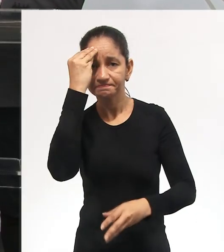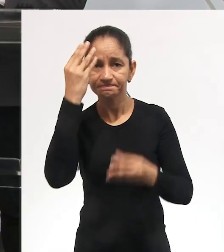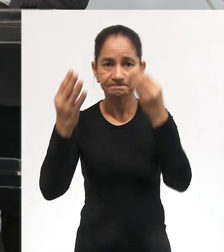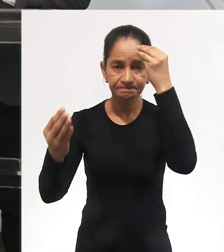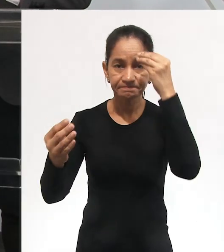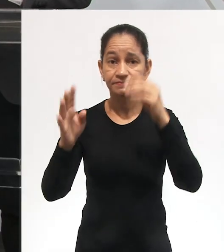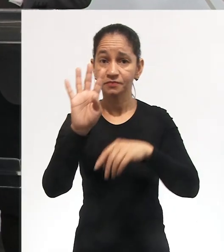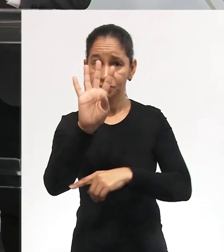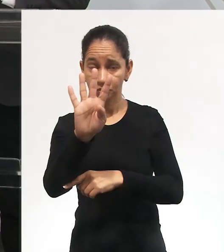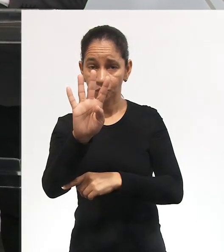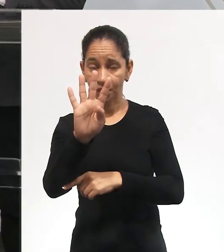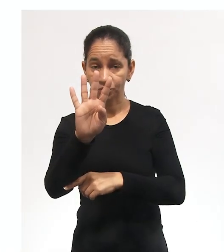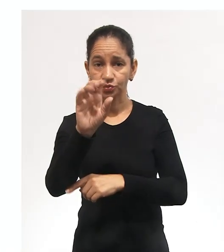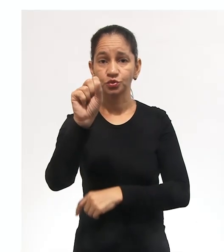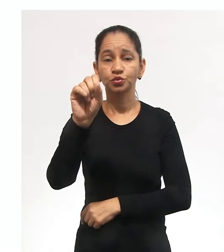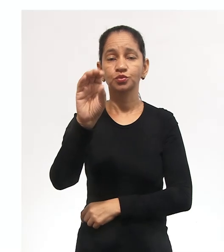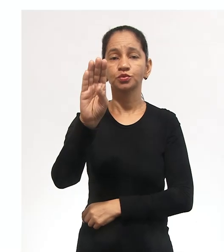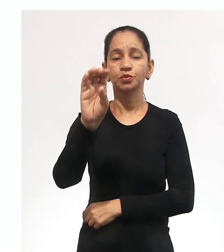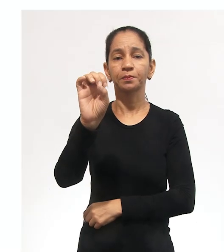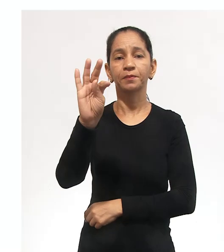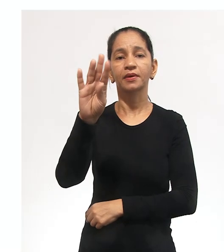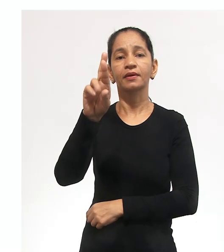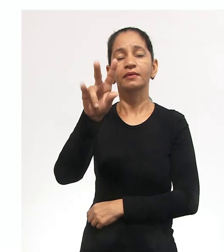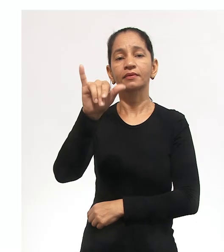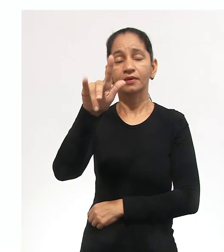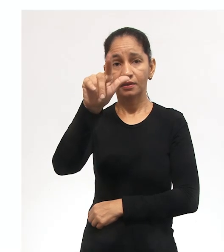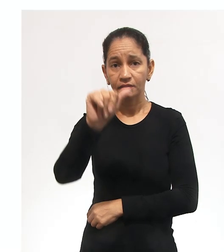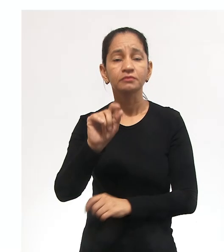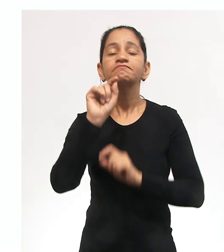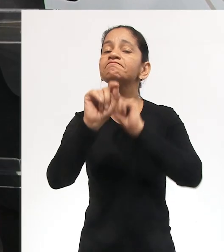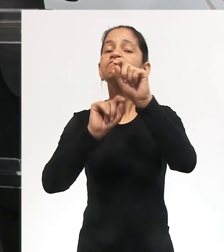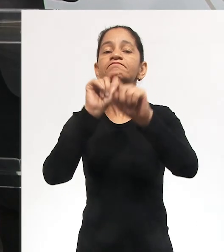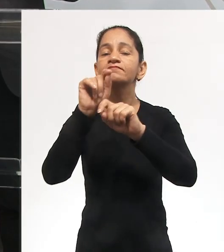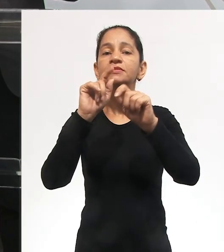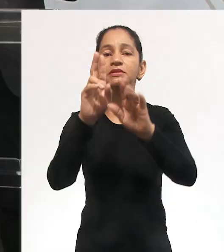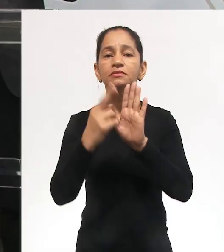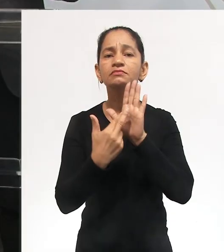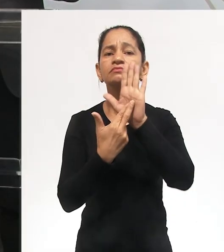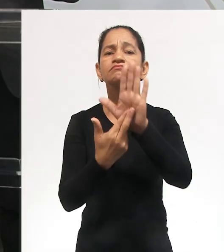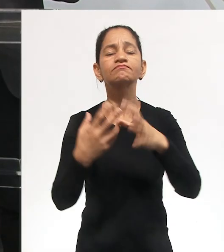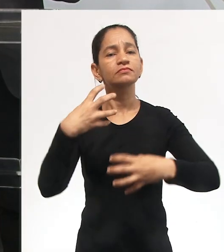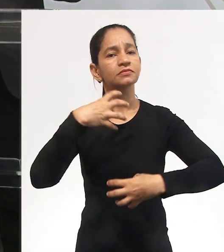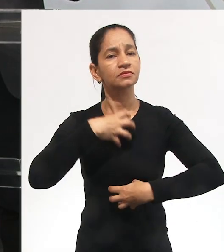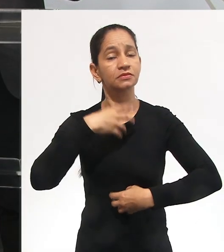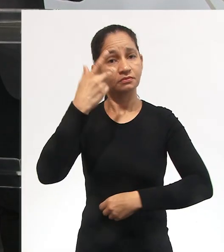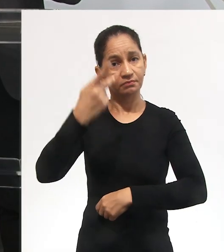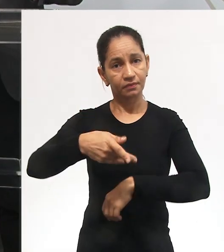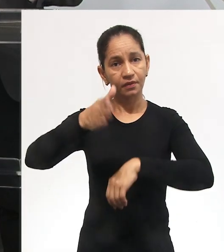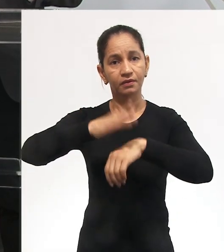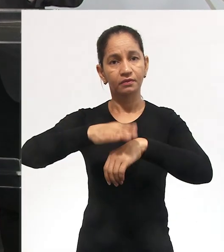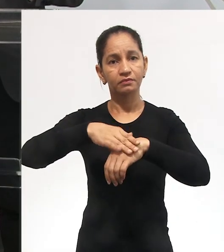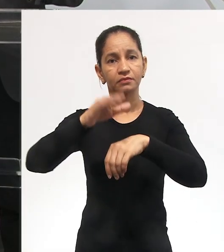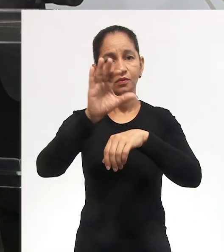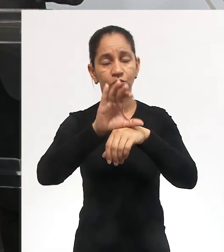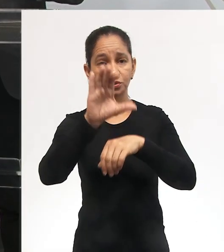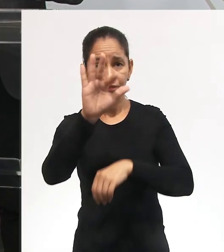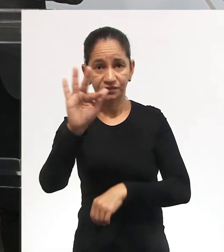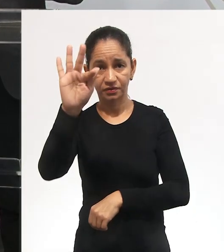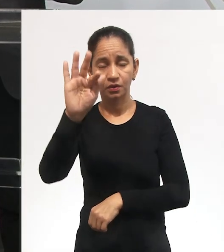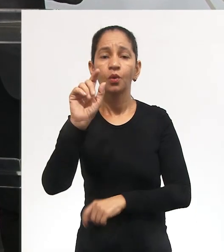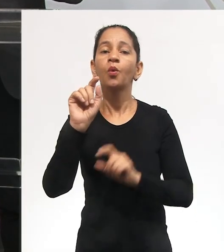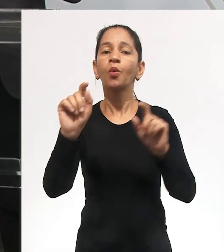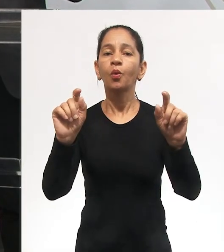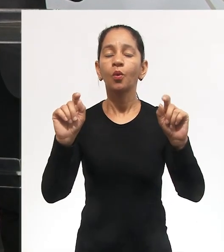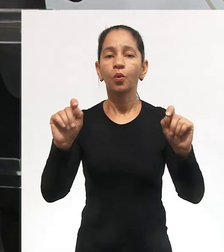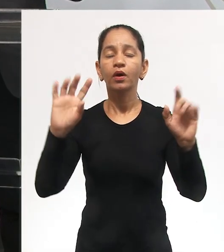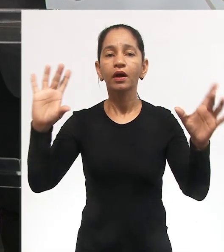contexto. Soberania, né? A soberania, ela basicamente representa para a gente aqui no Brasil, de acordo com a Constituição Federal,